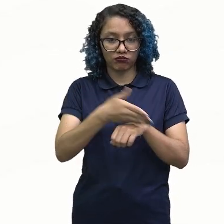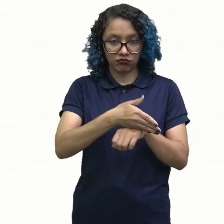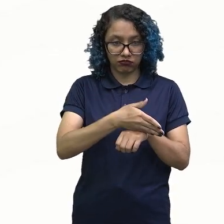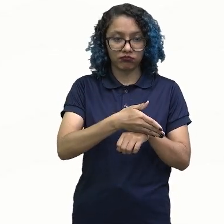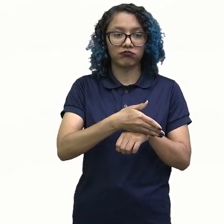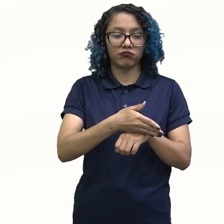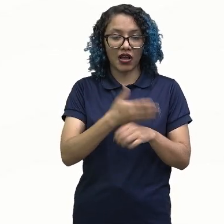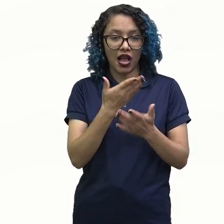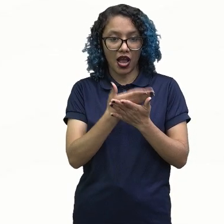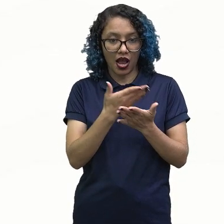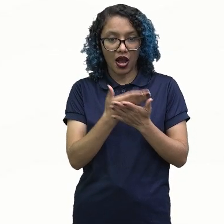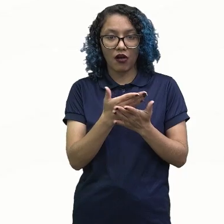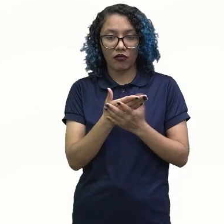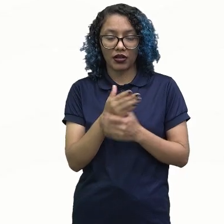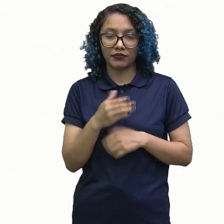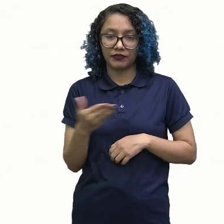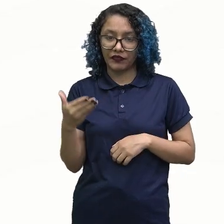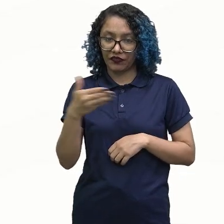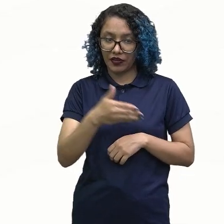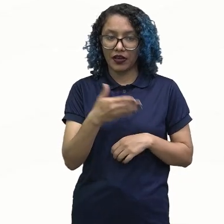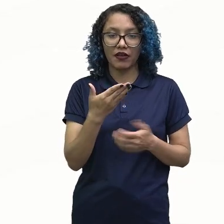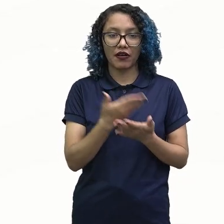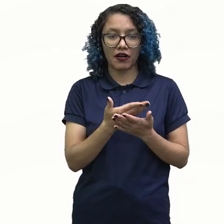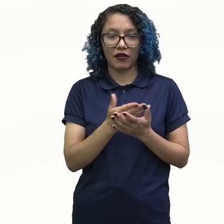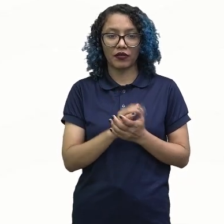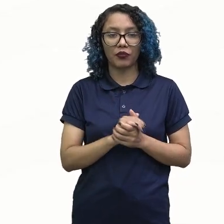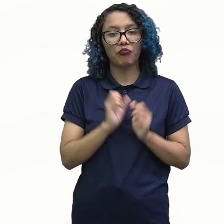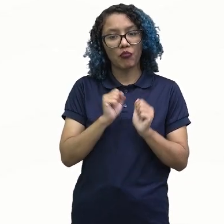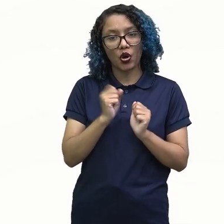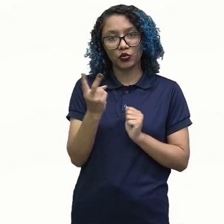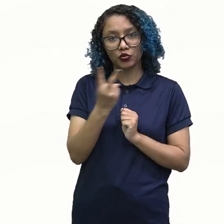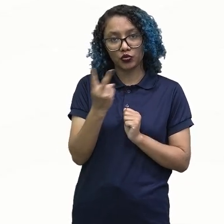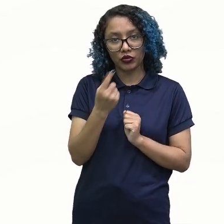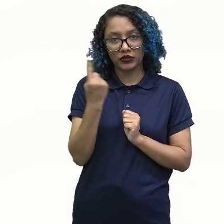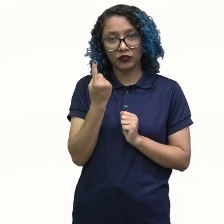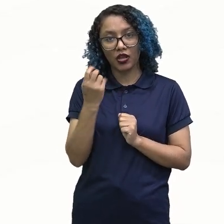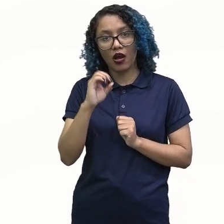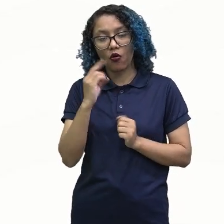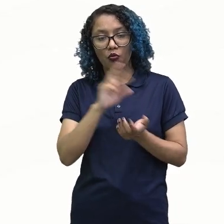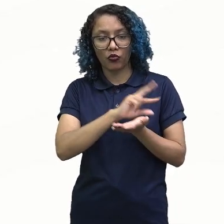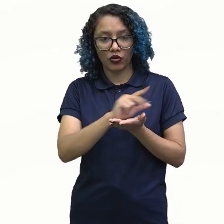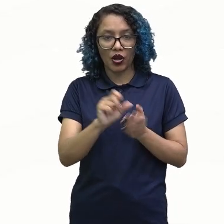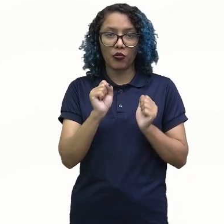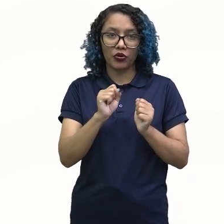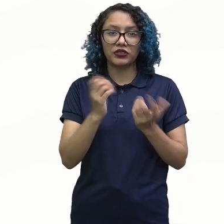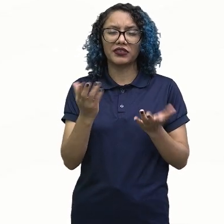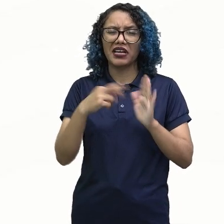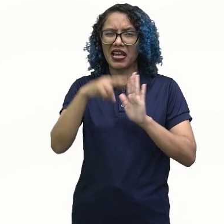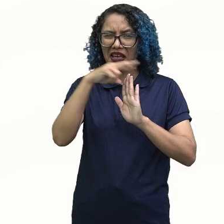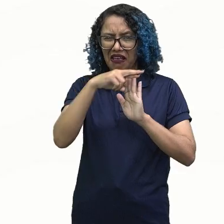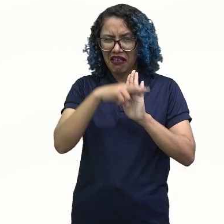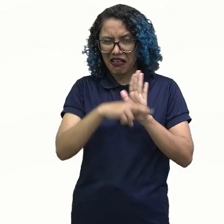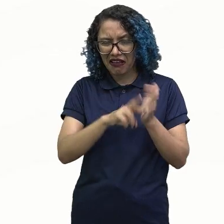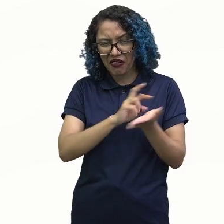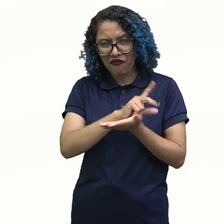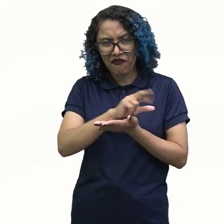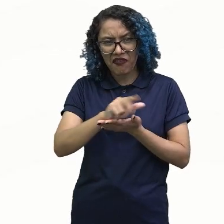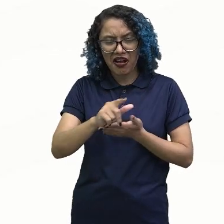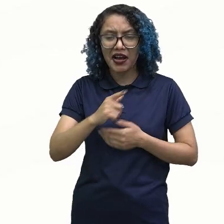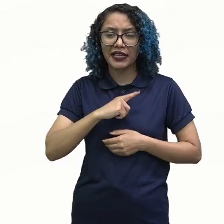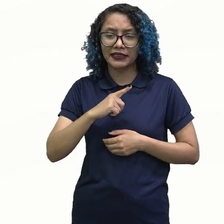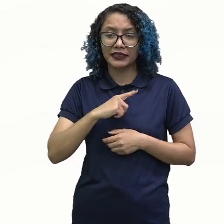e outro compareceram a aula, certo? Nós temos essas regras. Gente, são muitas regrinhas, né?